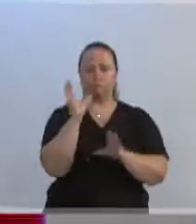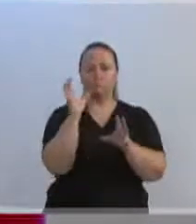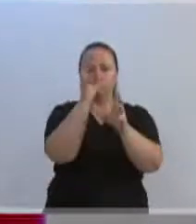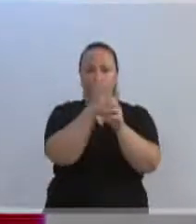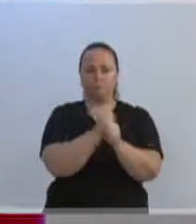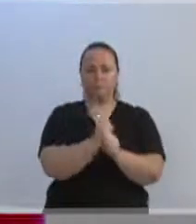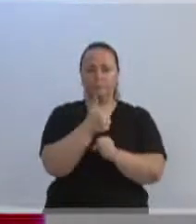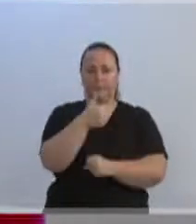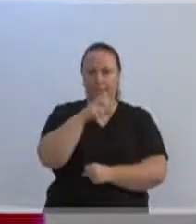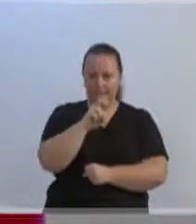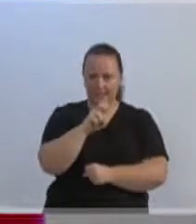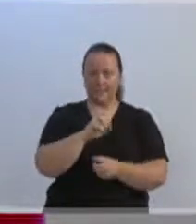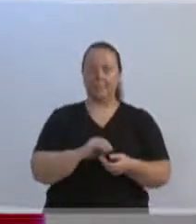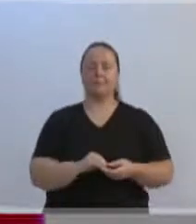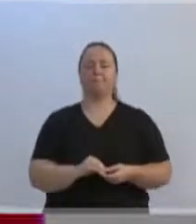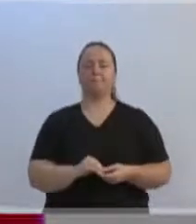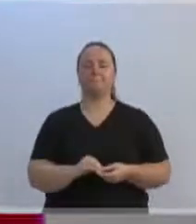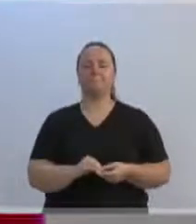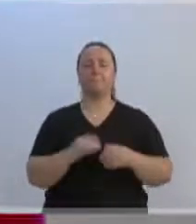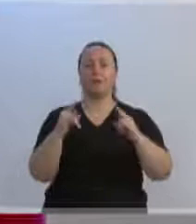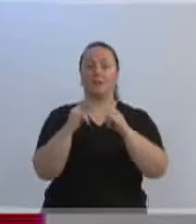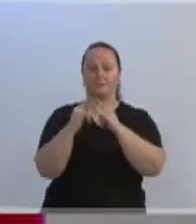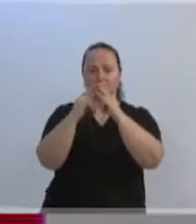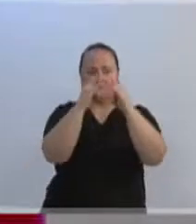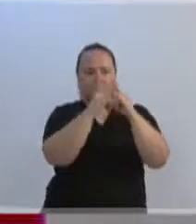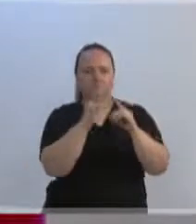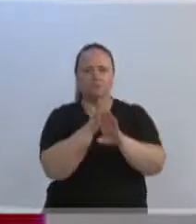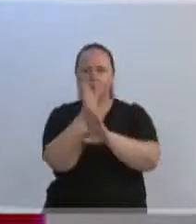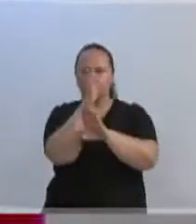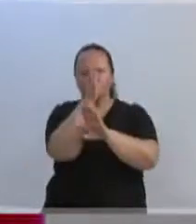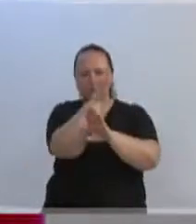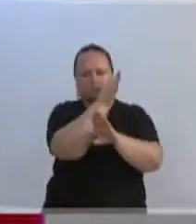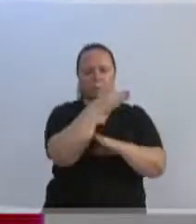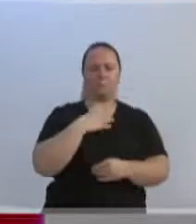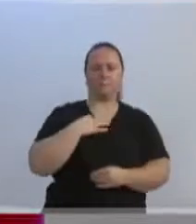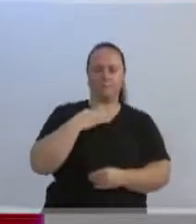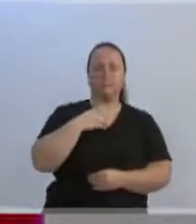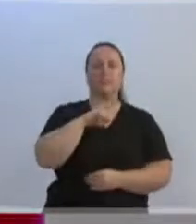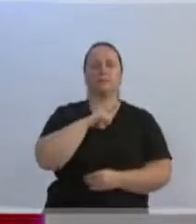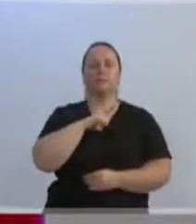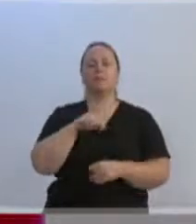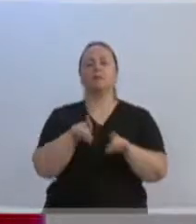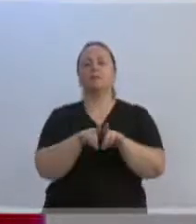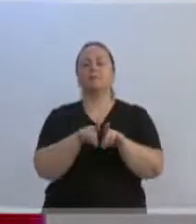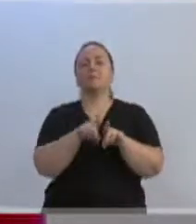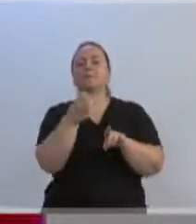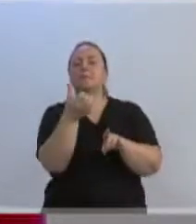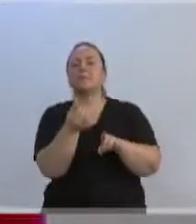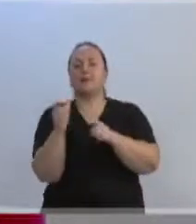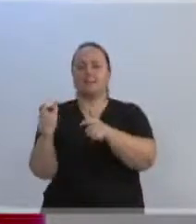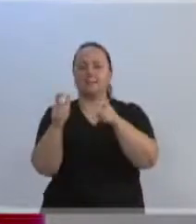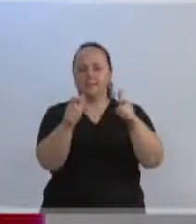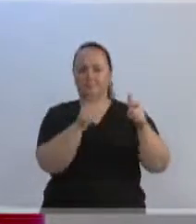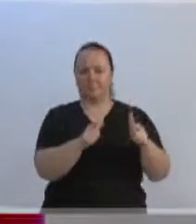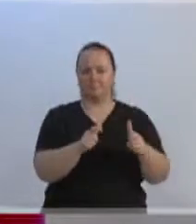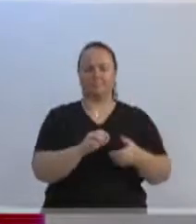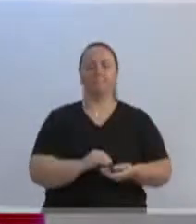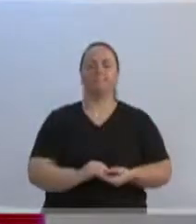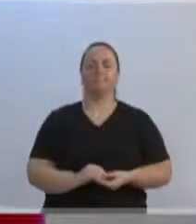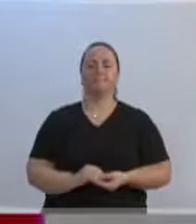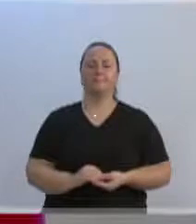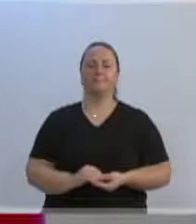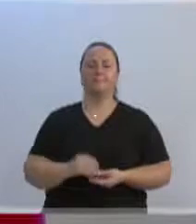onde os intercambistas realizam suas atividades voluntárias durante sua experiência de intercâmbio